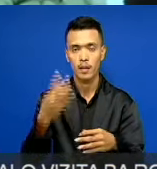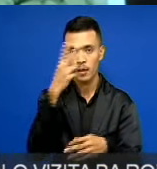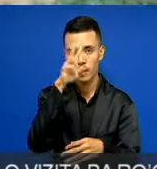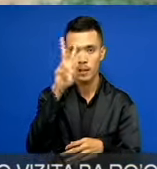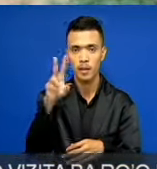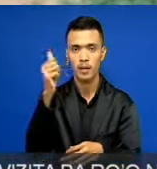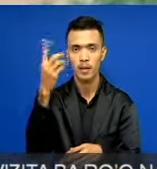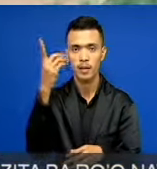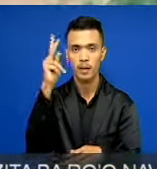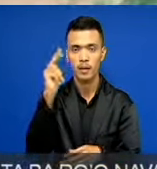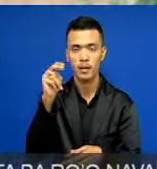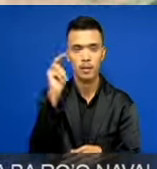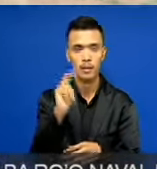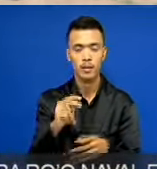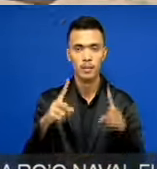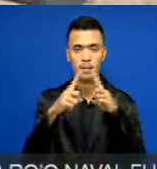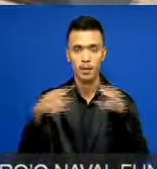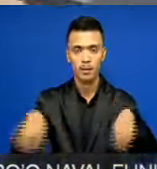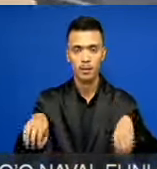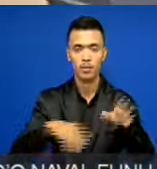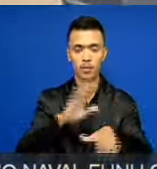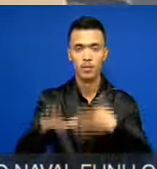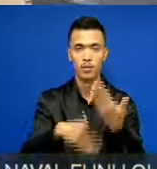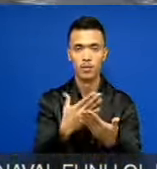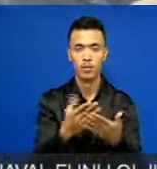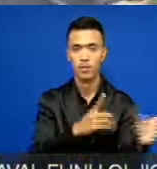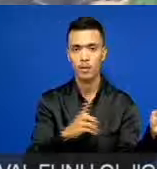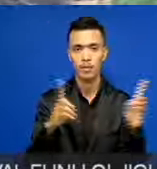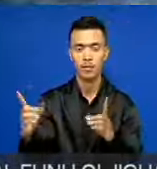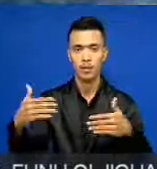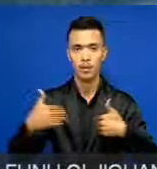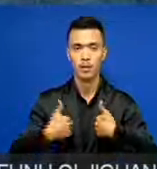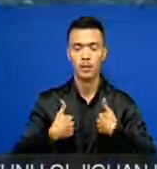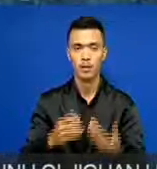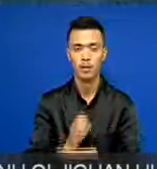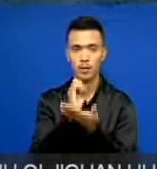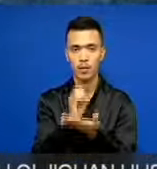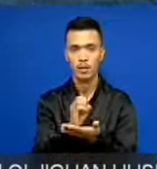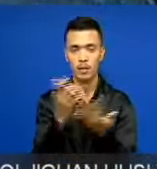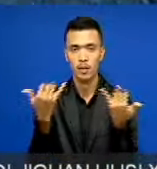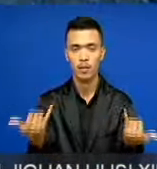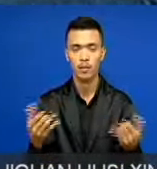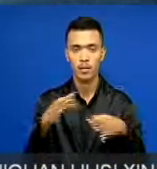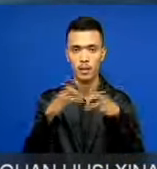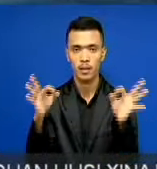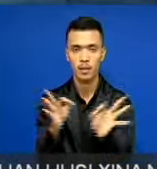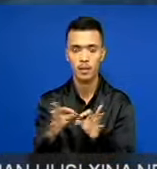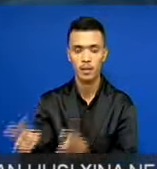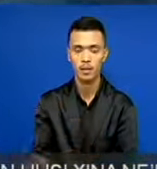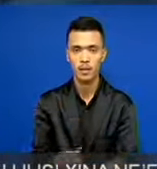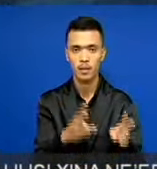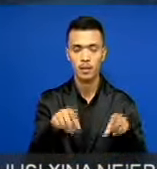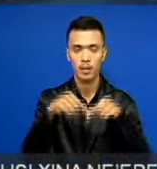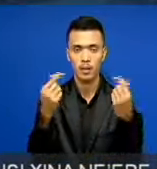inspeção ADN nian ne, ba projeto roto neve implementa e a Raiwa. Daudau na reabilitação estrada, pacote